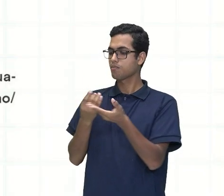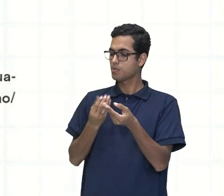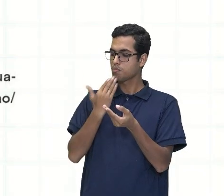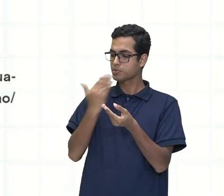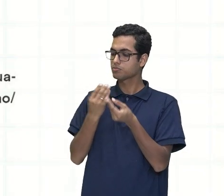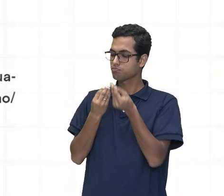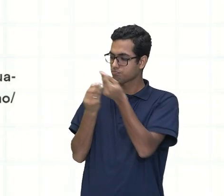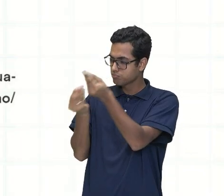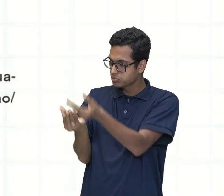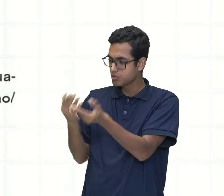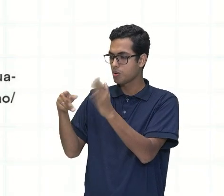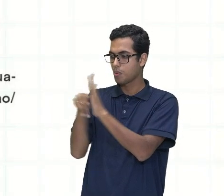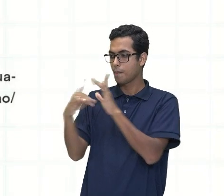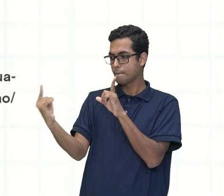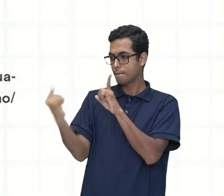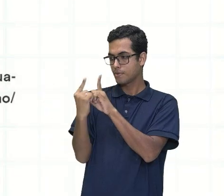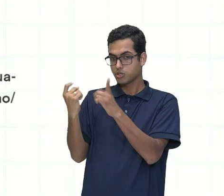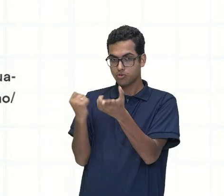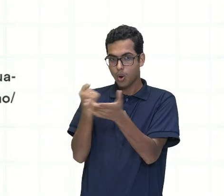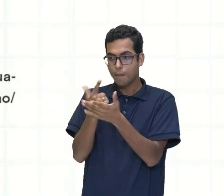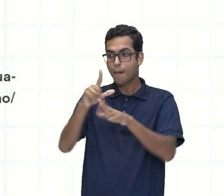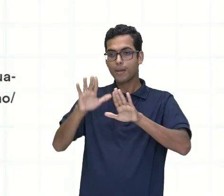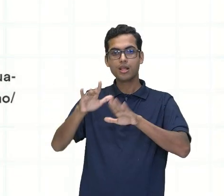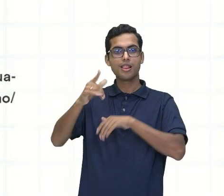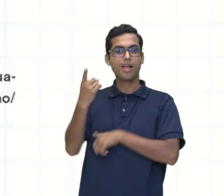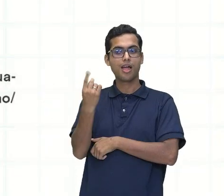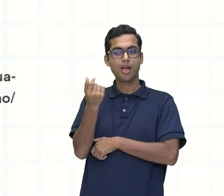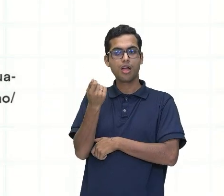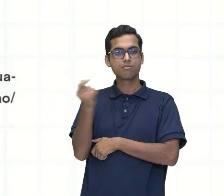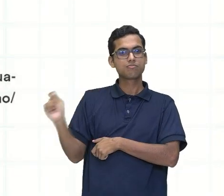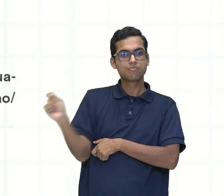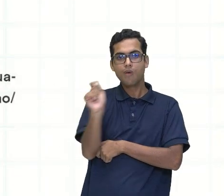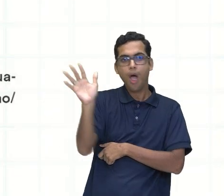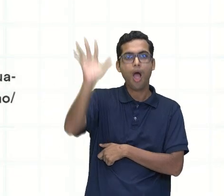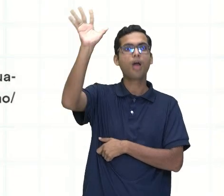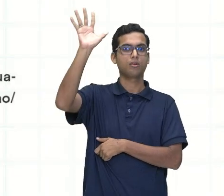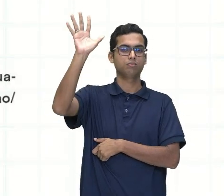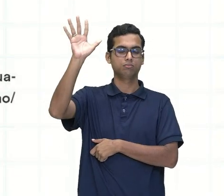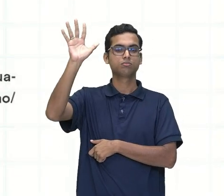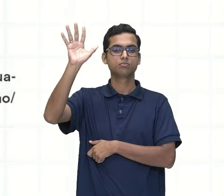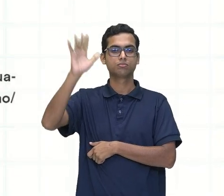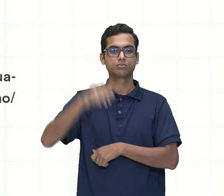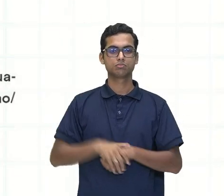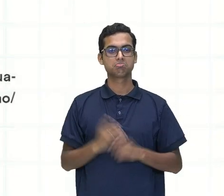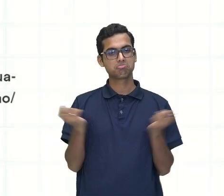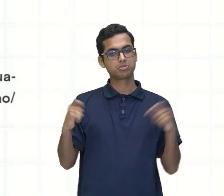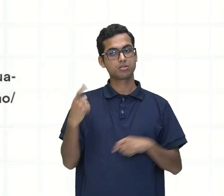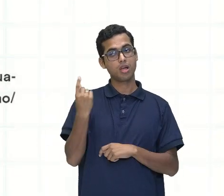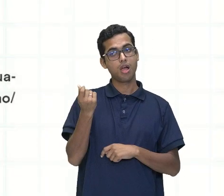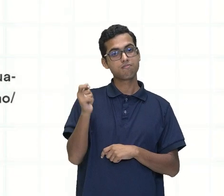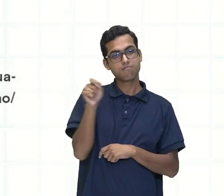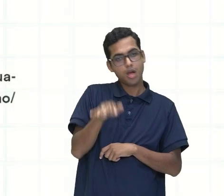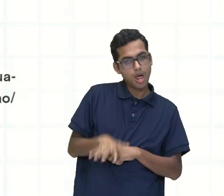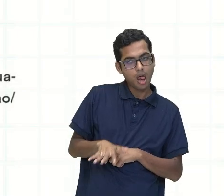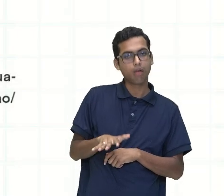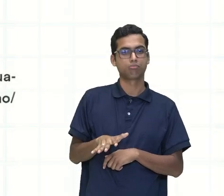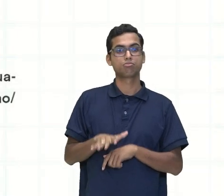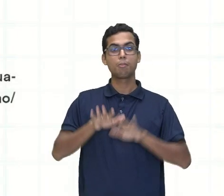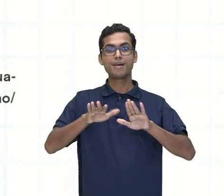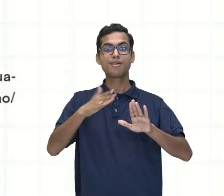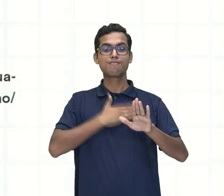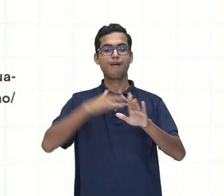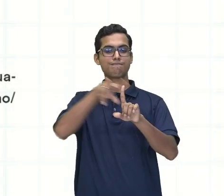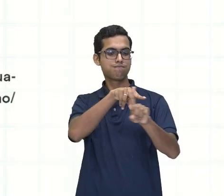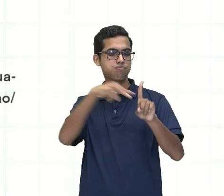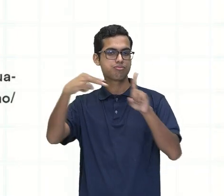caro, certo? Então, eu estou dizendo que o remédio é muito caro. Eu posso dizer que o remédio é muito barato, ou seja, é o meu ponto de vista, é